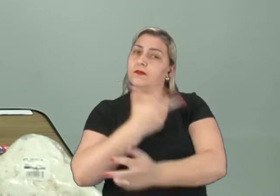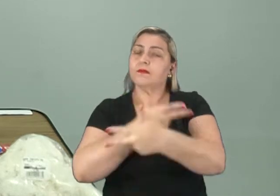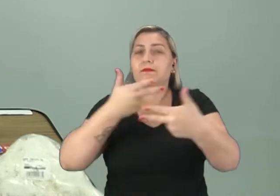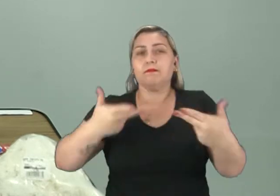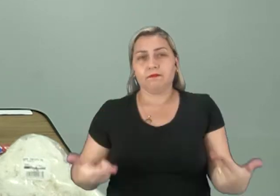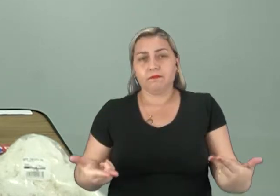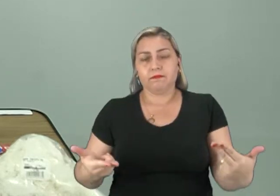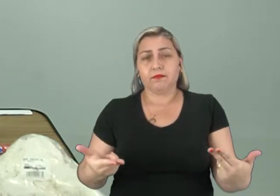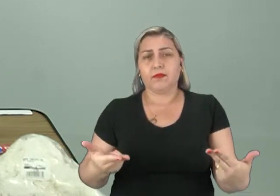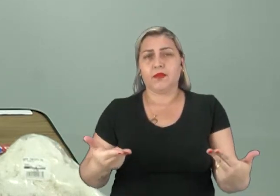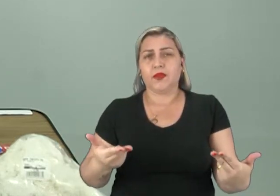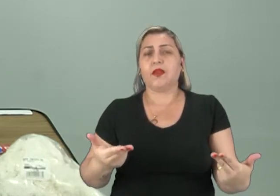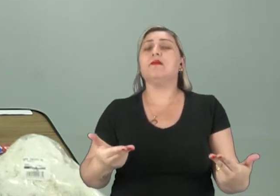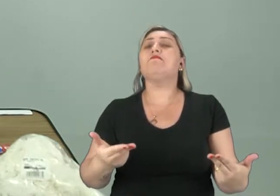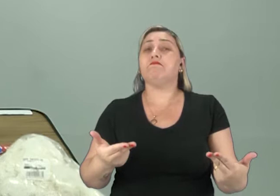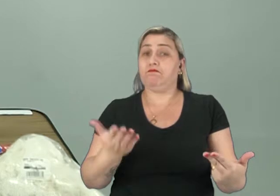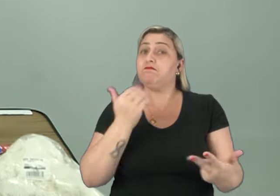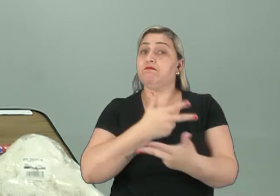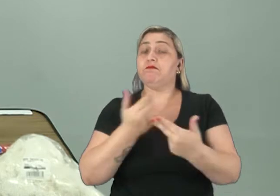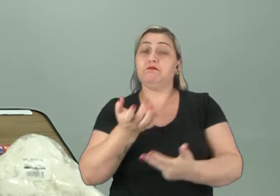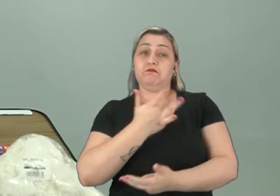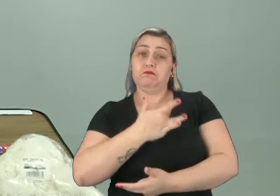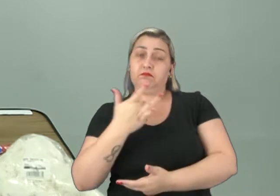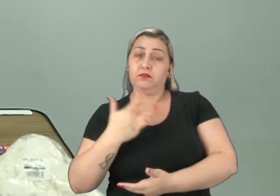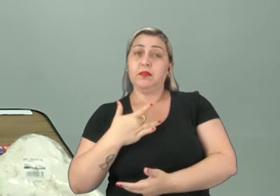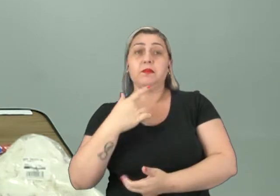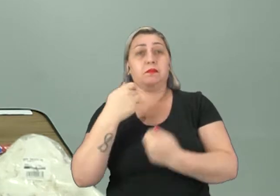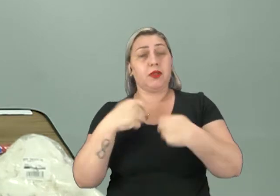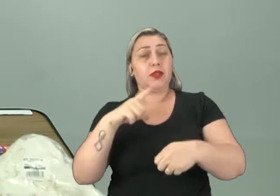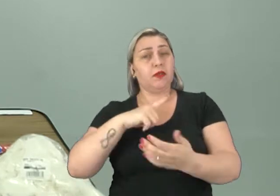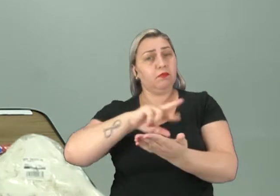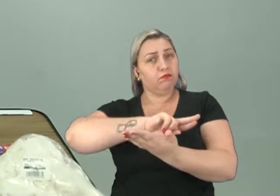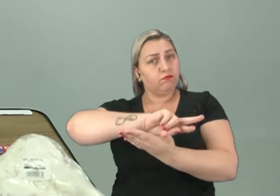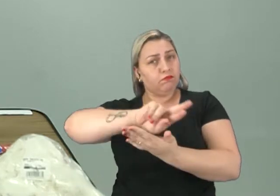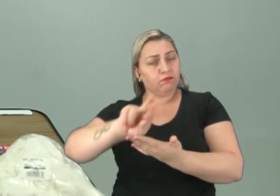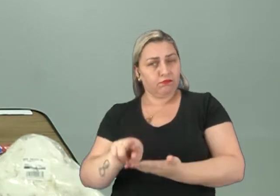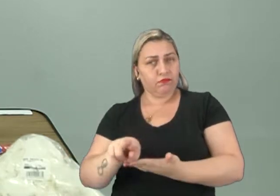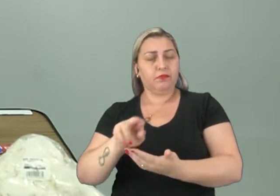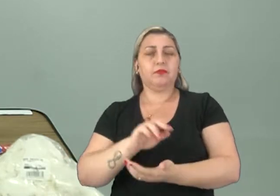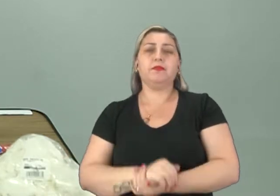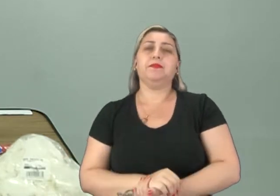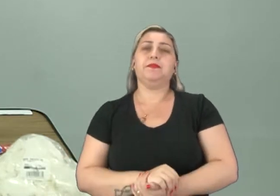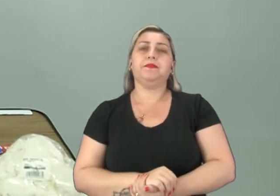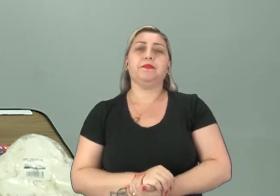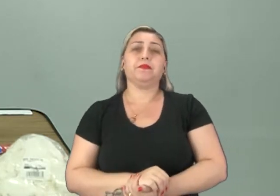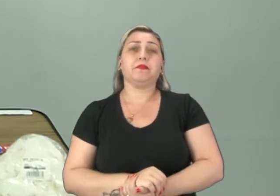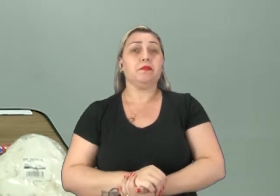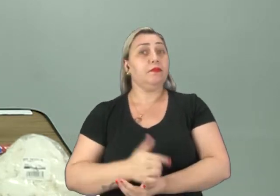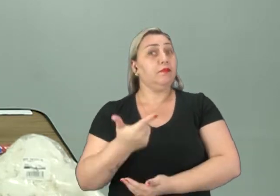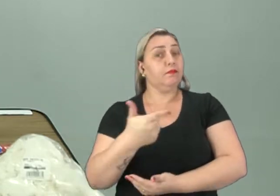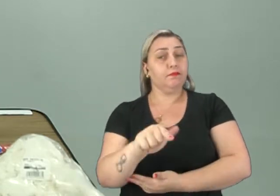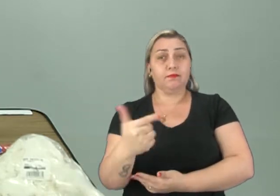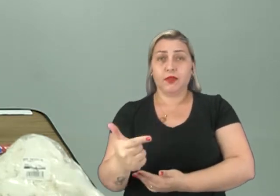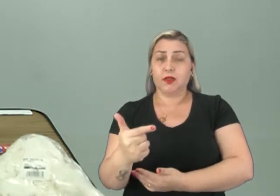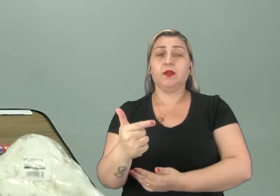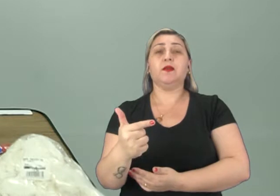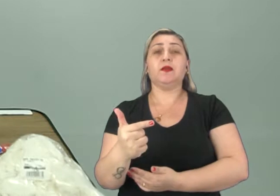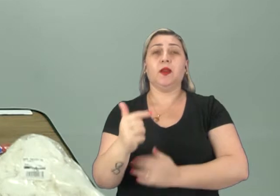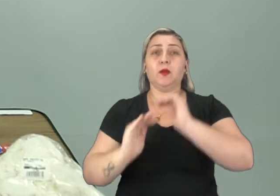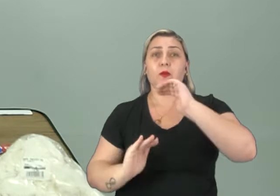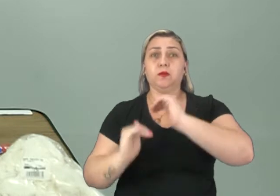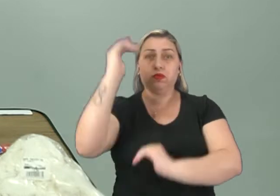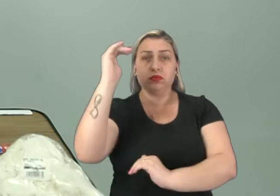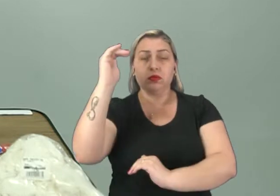alimentação? Que a alimentação saudável ela deve conter variedade, né? E não ter excessos,